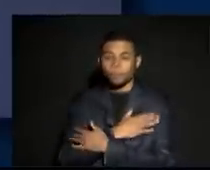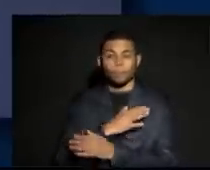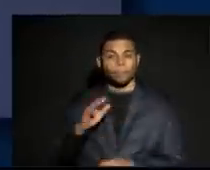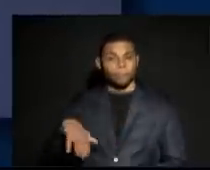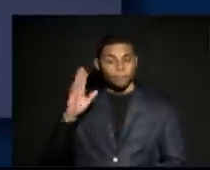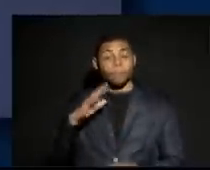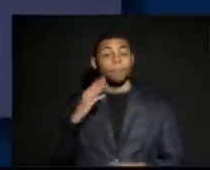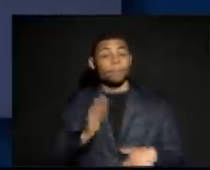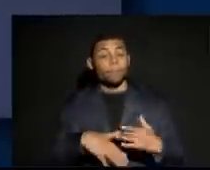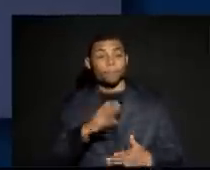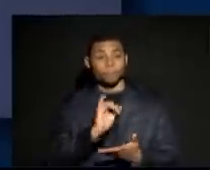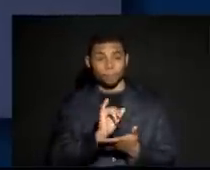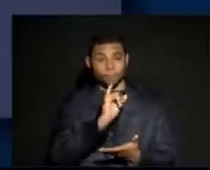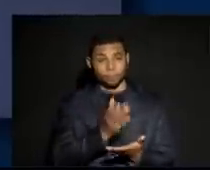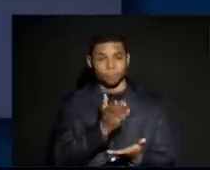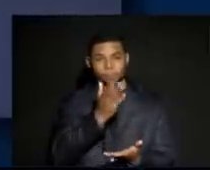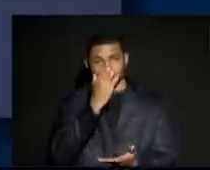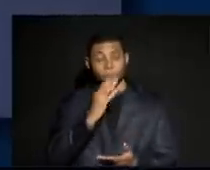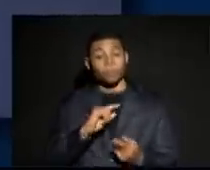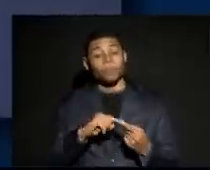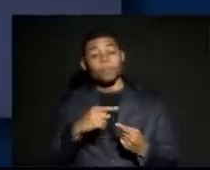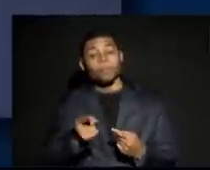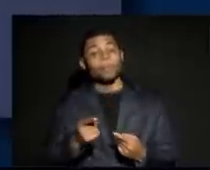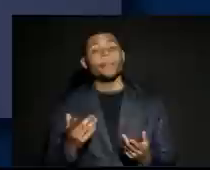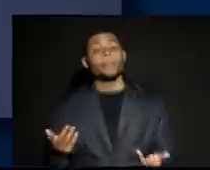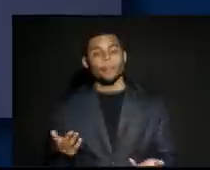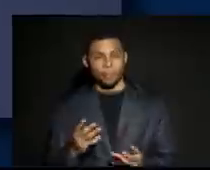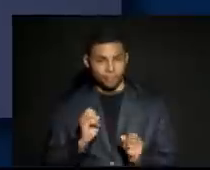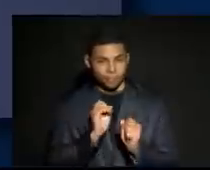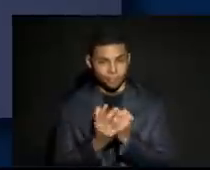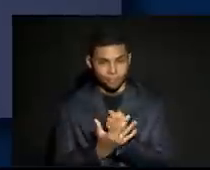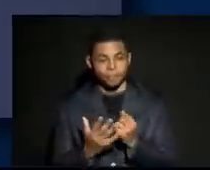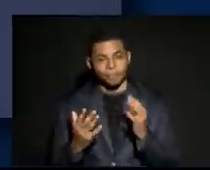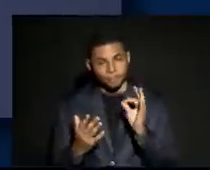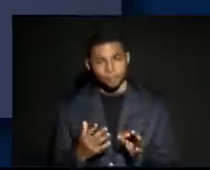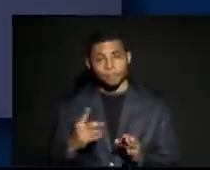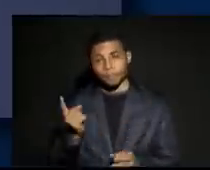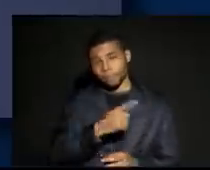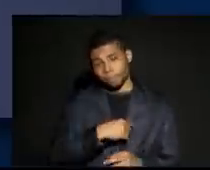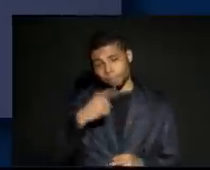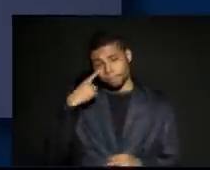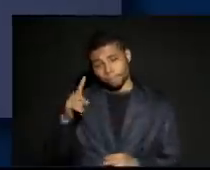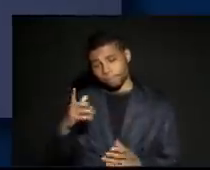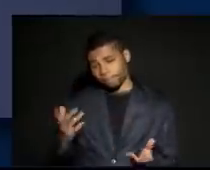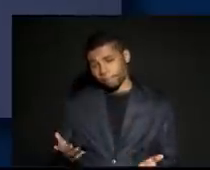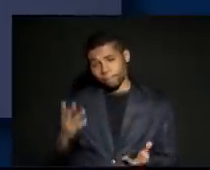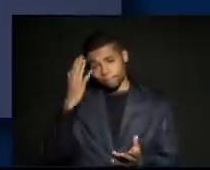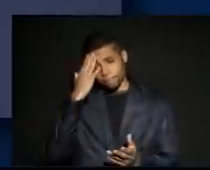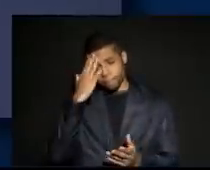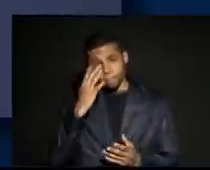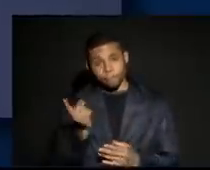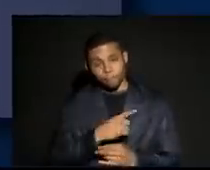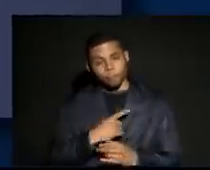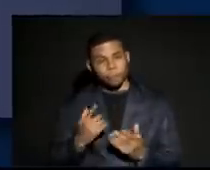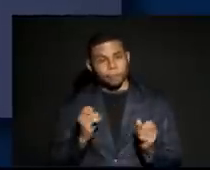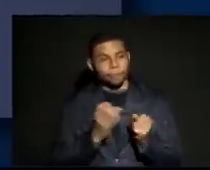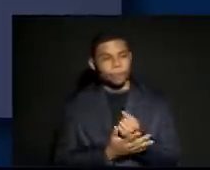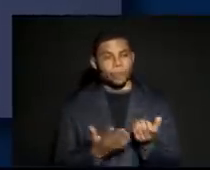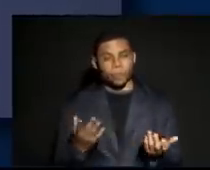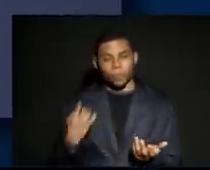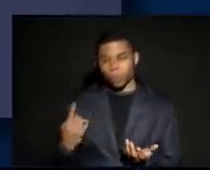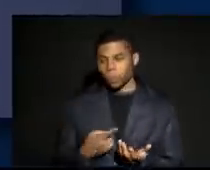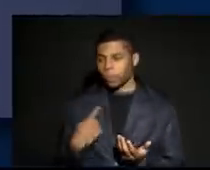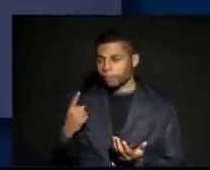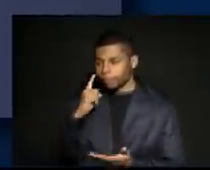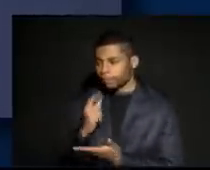pressionar inflação no topo disso veio a pandemia EA natural necessidade de apoiar a sociedade com essa pandemia